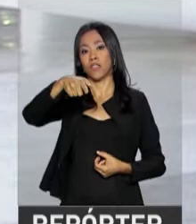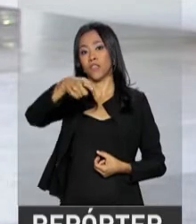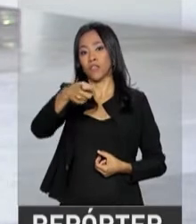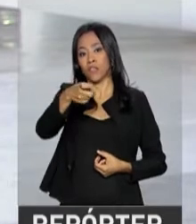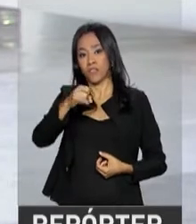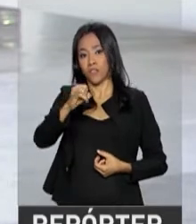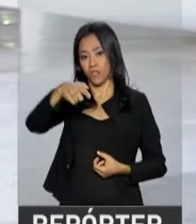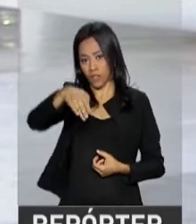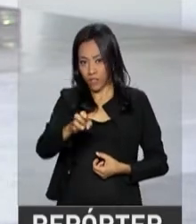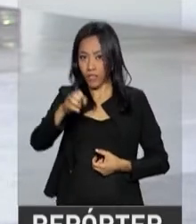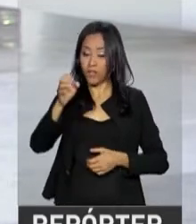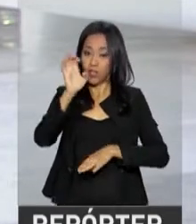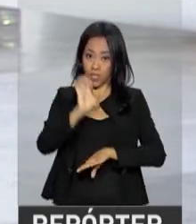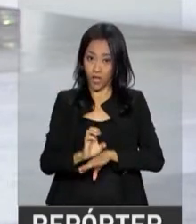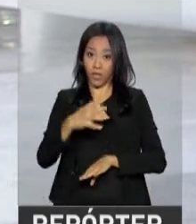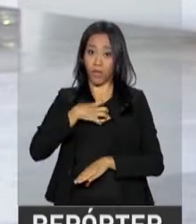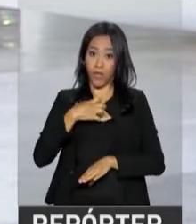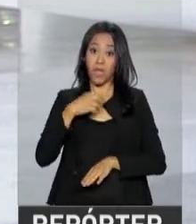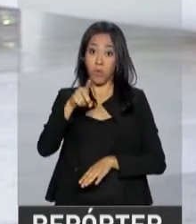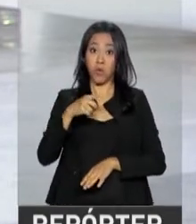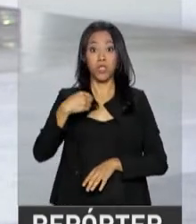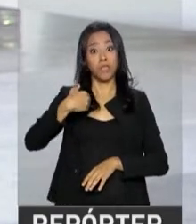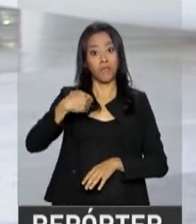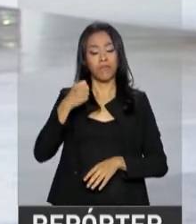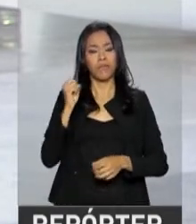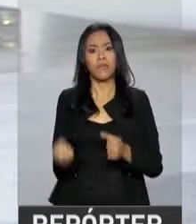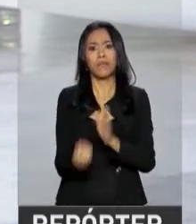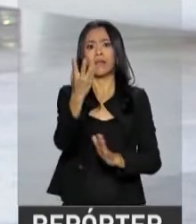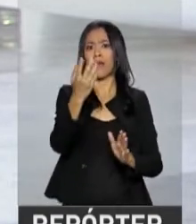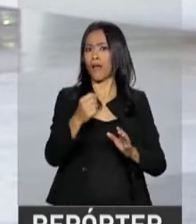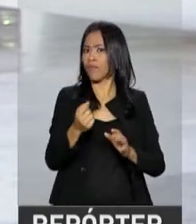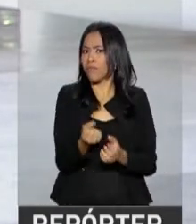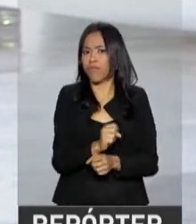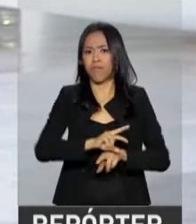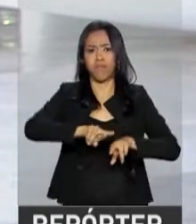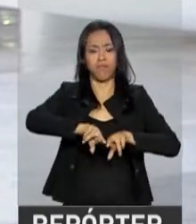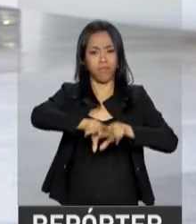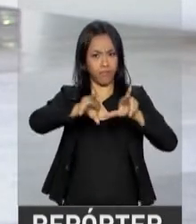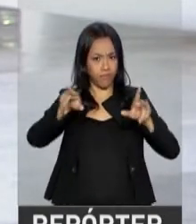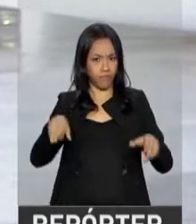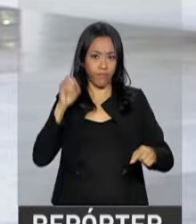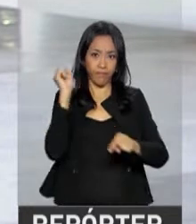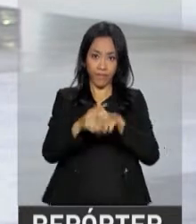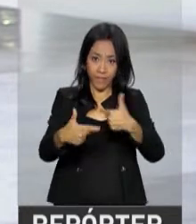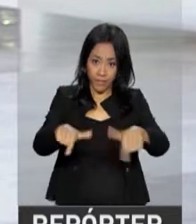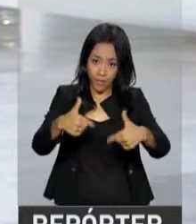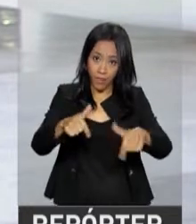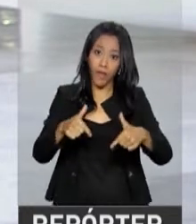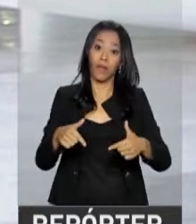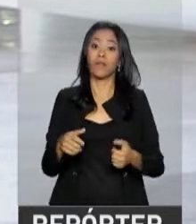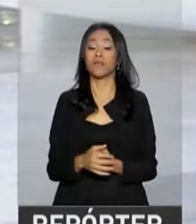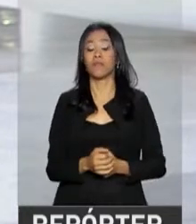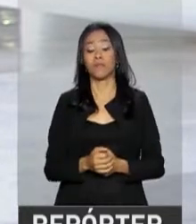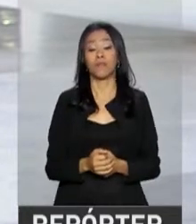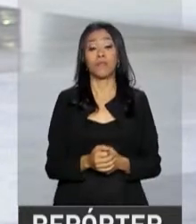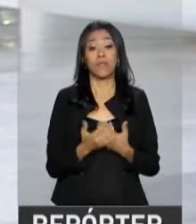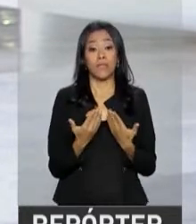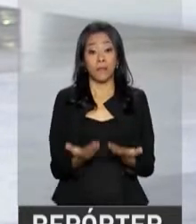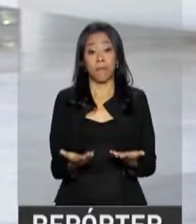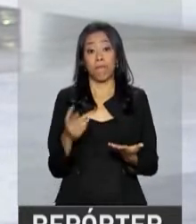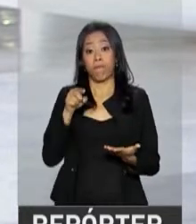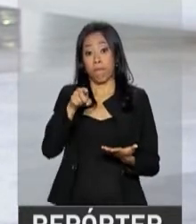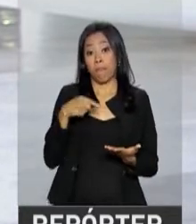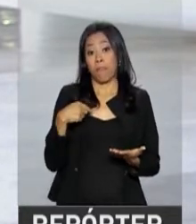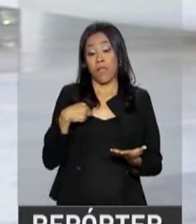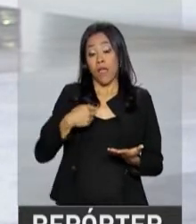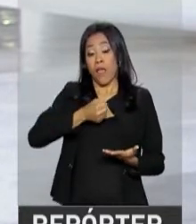mil empregos diretos e 14 mil indiretos em empreendimentos de pequeno, médio e grande porte. A